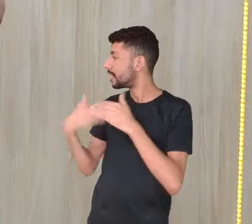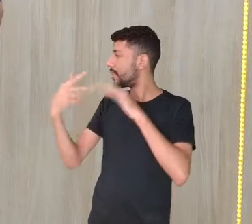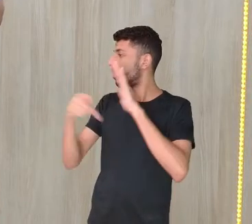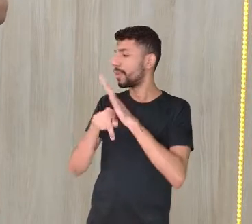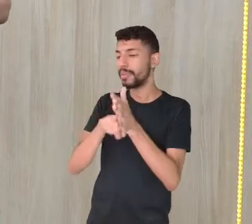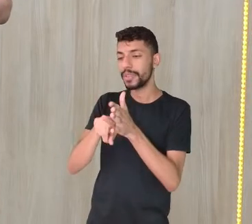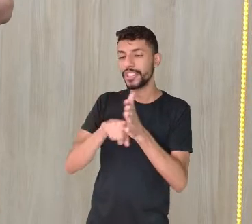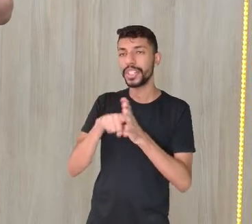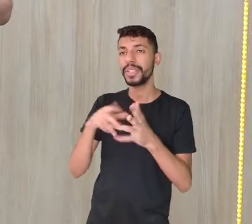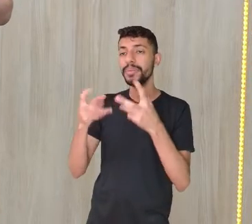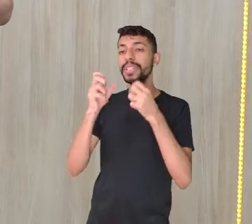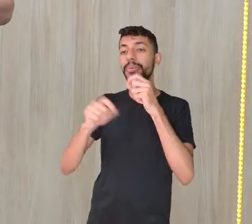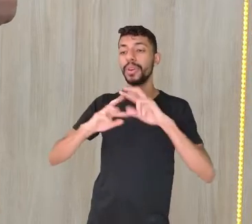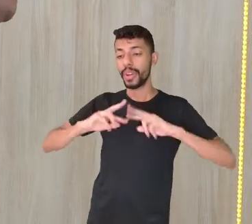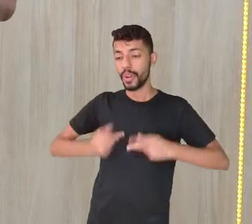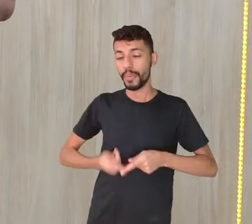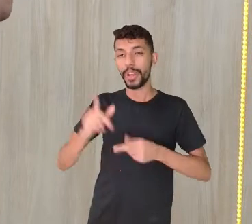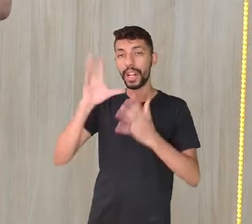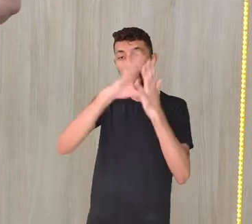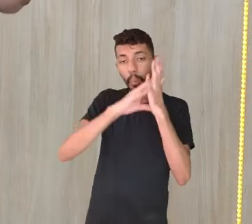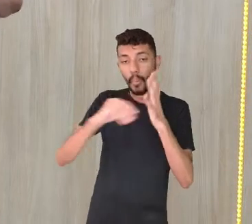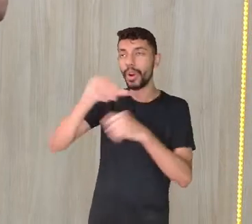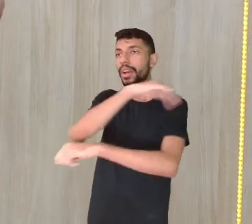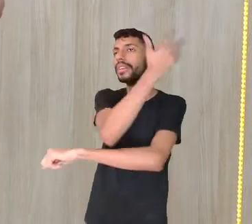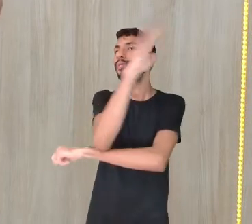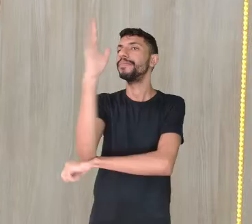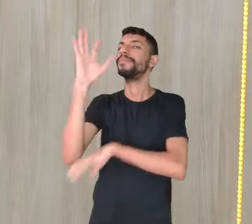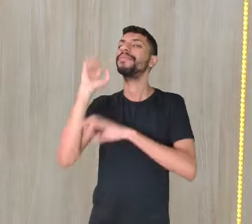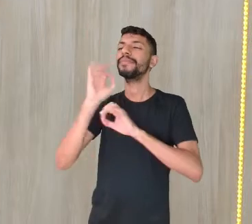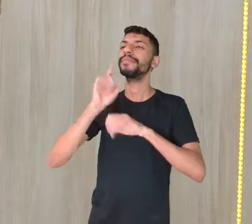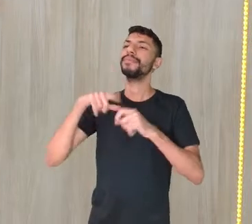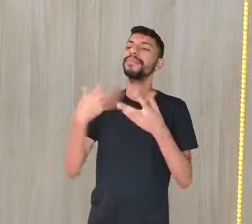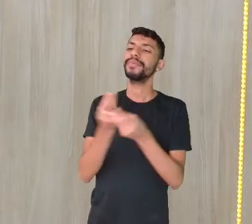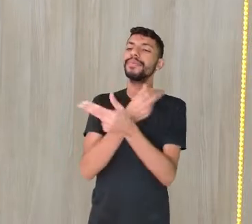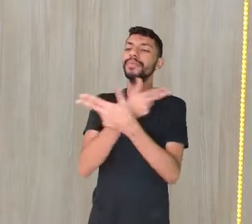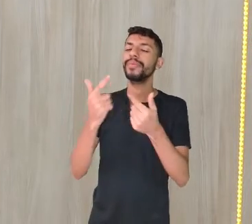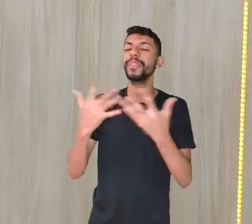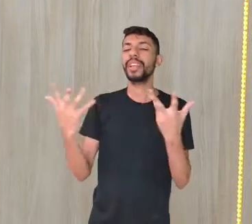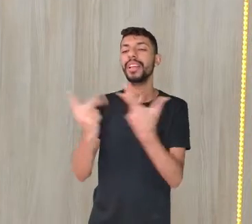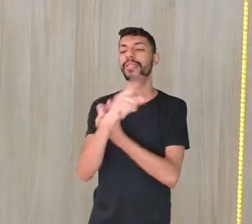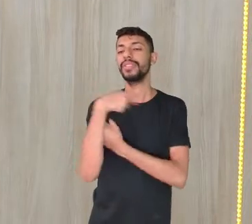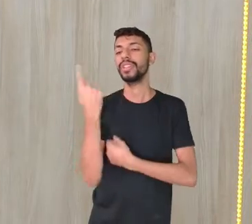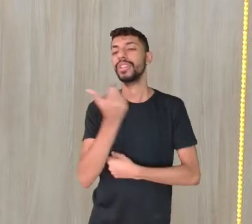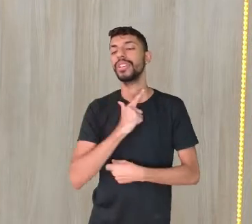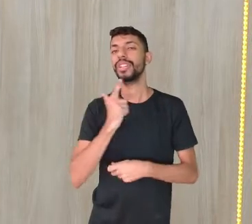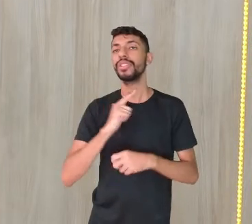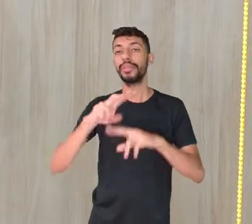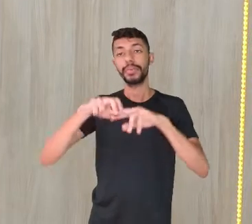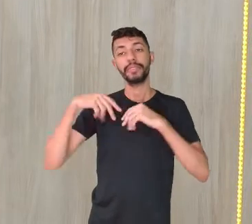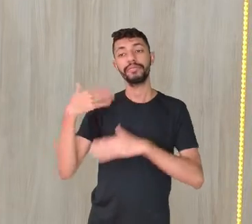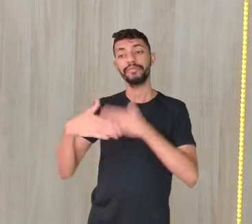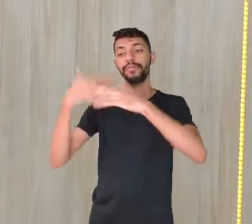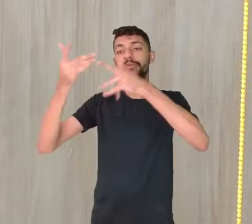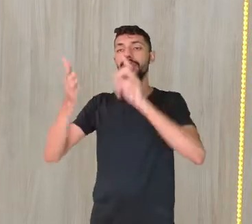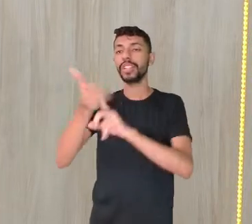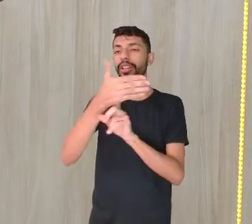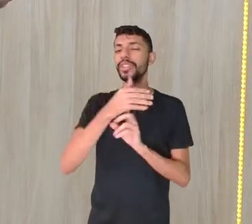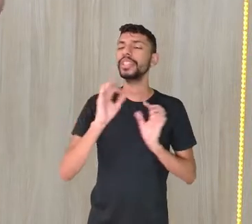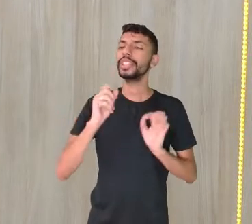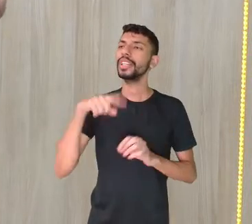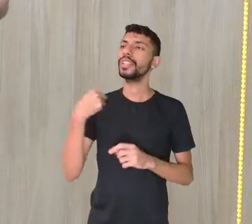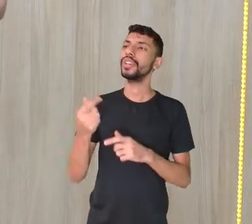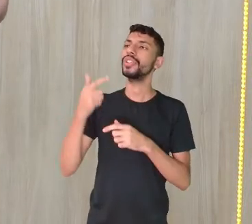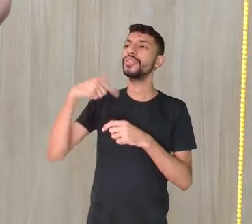um grande imitador da natureza. E que muita coisa fantástica que nós temos, apesar de todo esse avanço tecnológico, muitas vezes